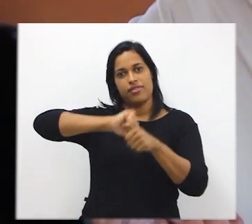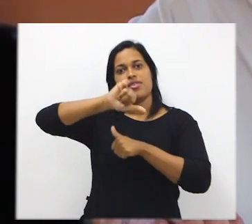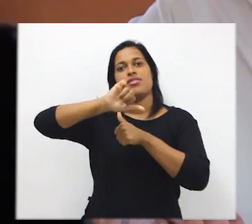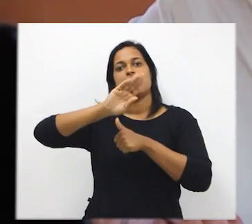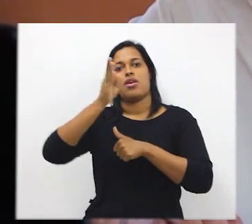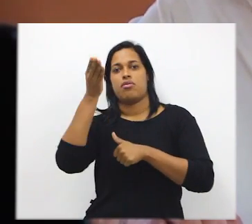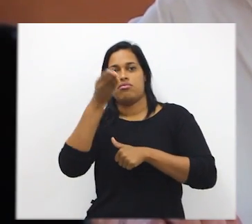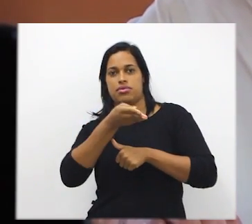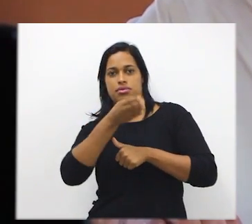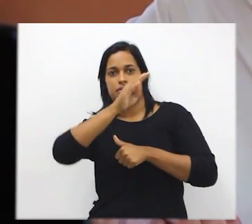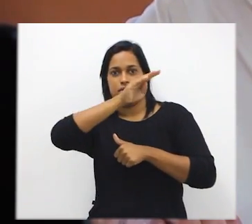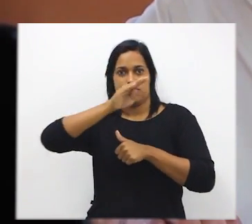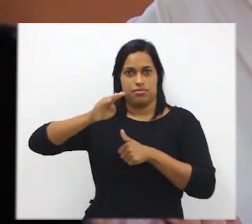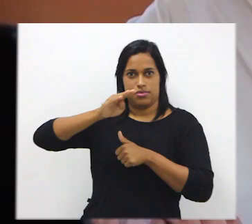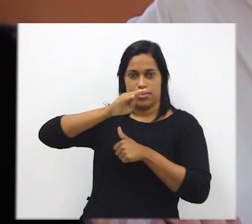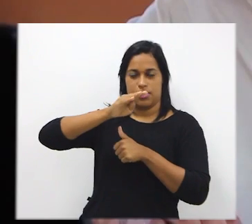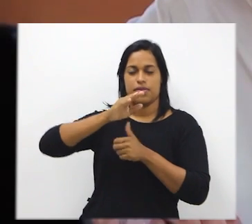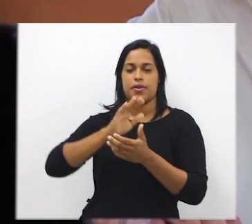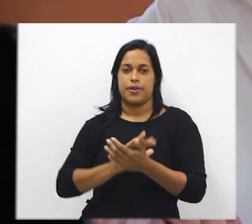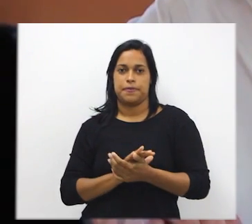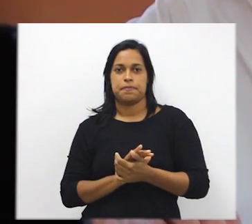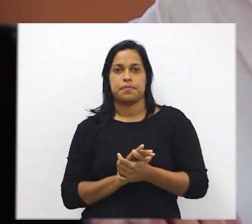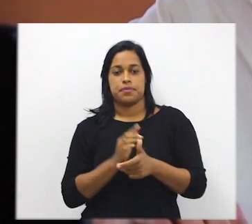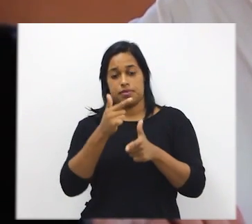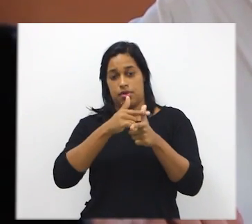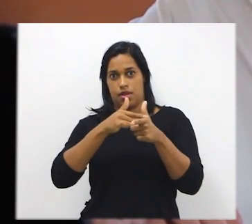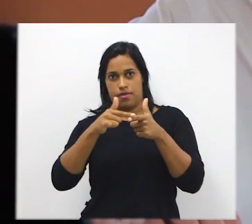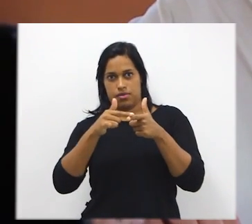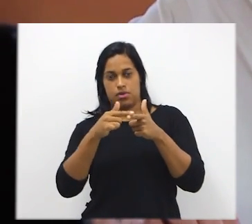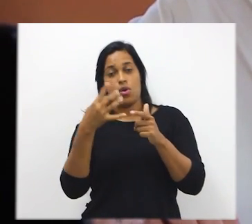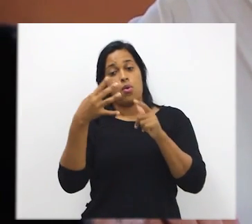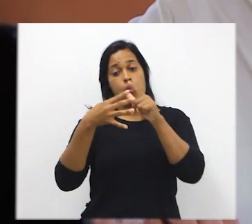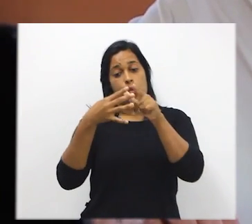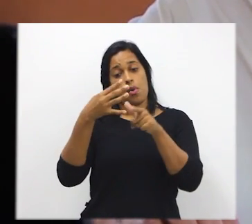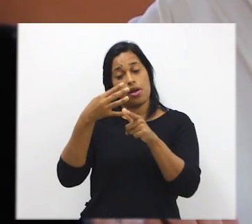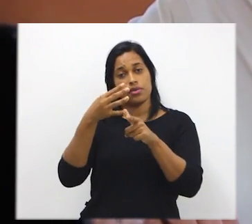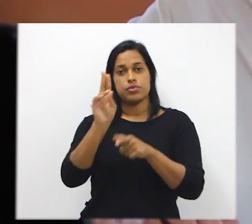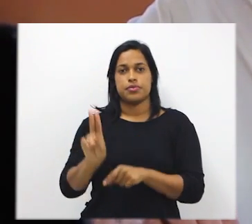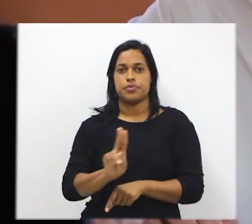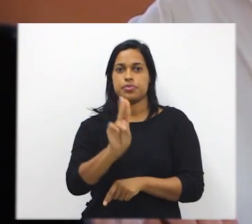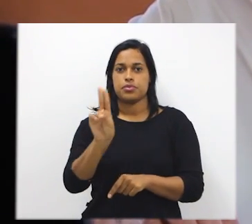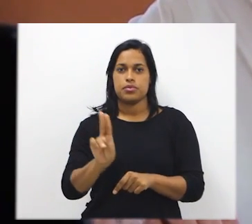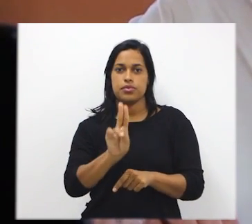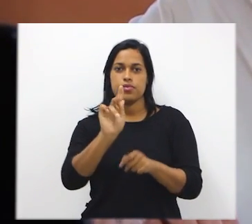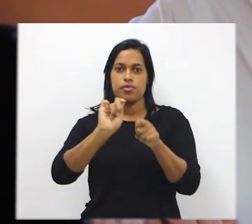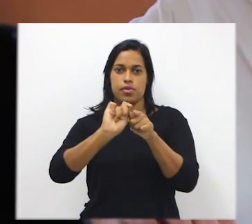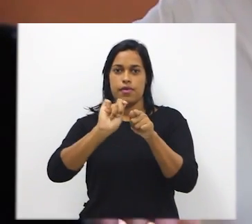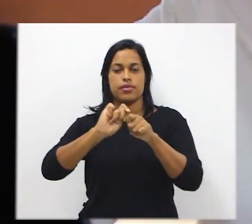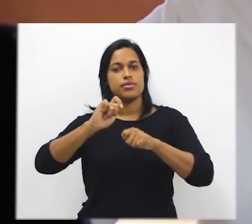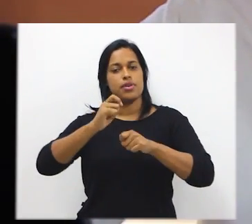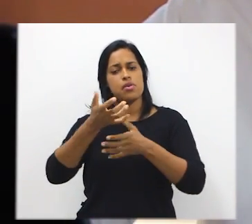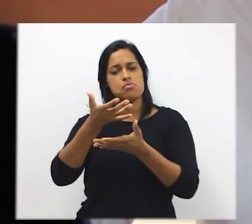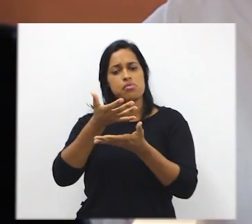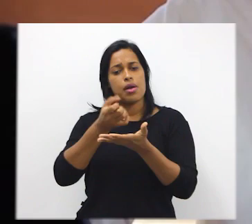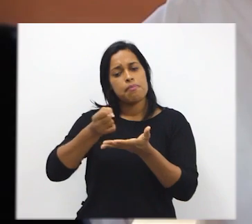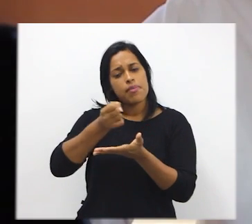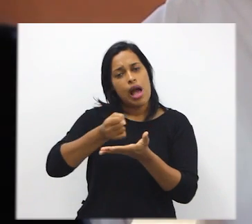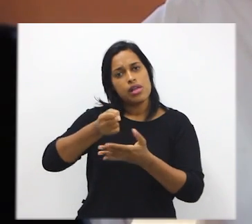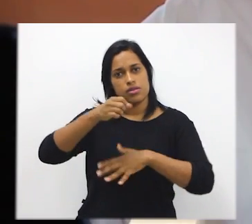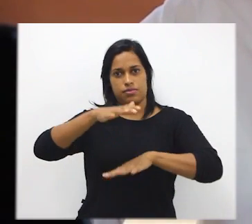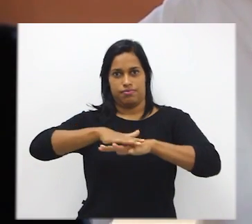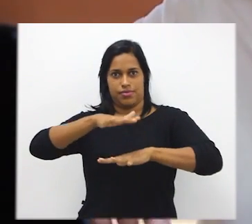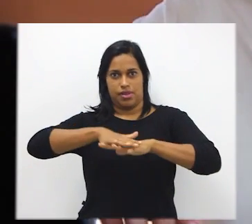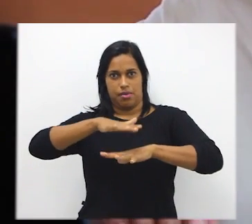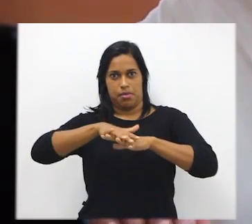é a barra normal. Esses são os 4 operadores que utilizamos para realizar as operações básicas da aritmética.